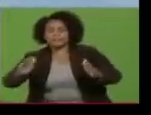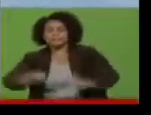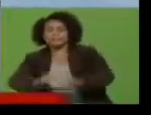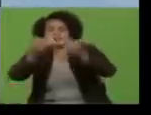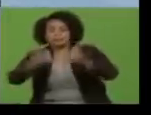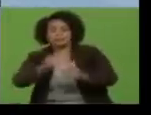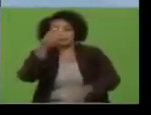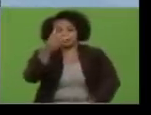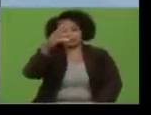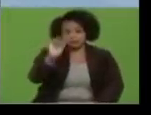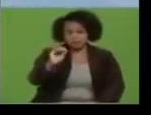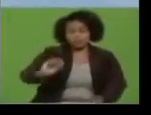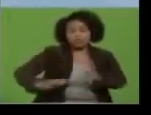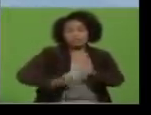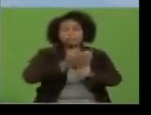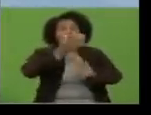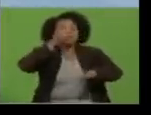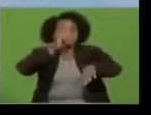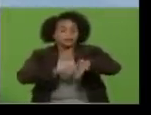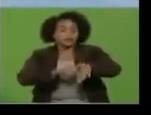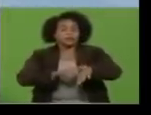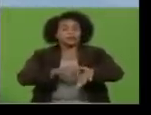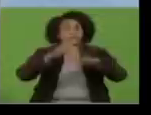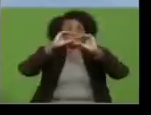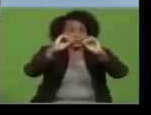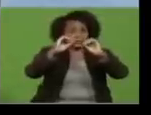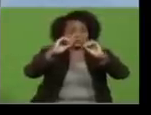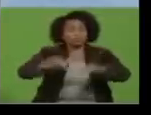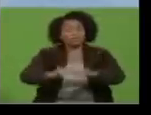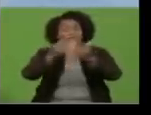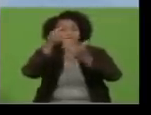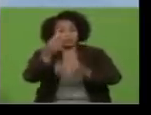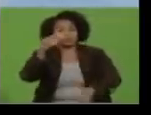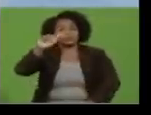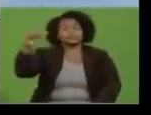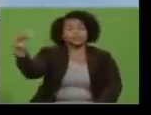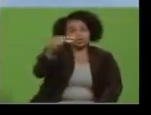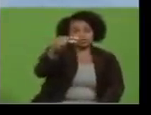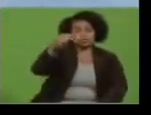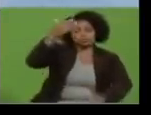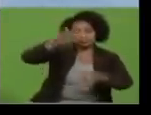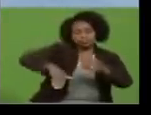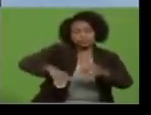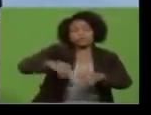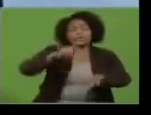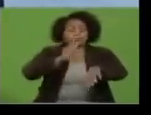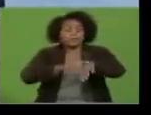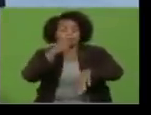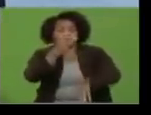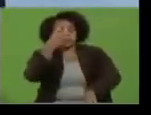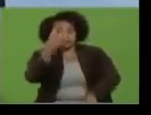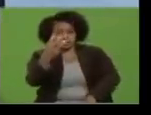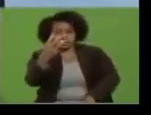com início às 0 horas do dia 8 de agosto e término às 23 horas e 59